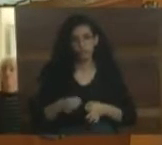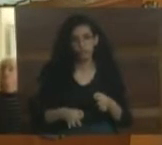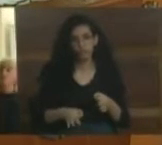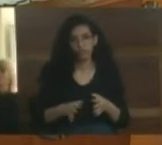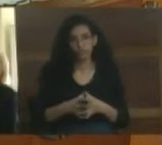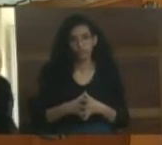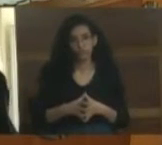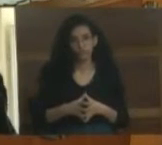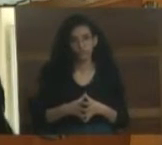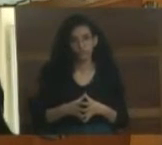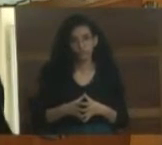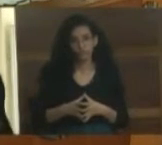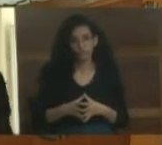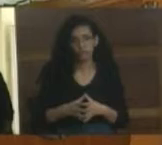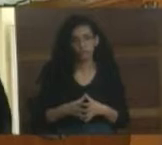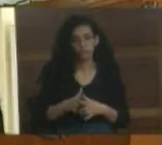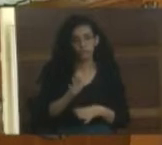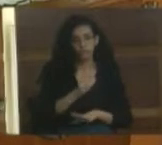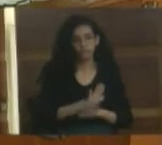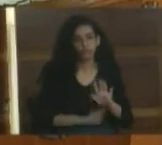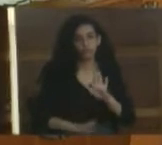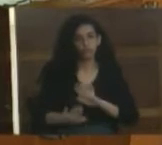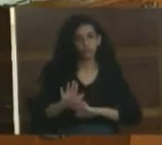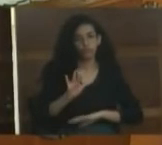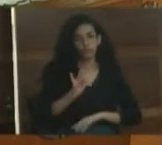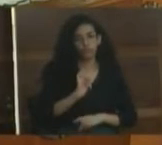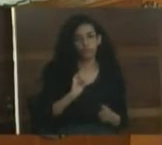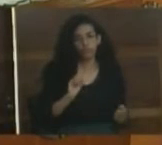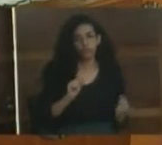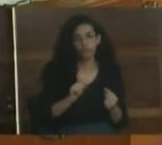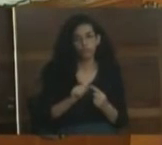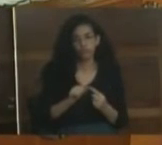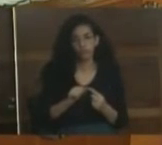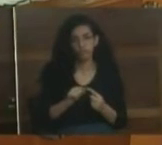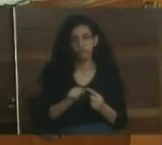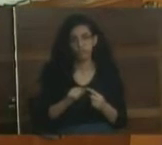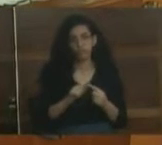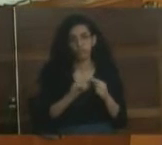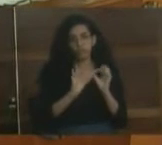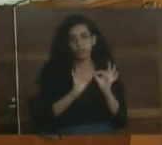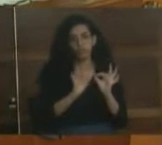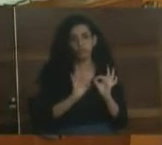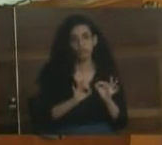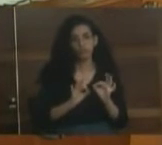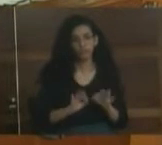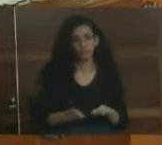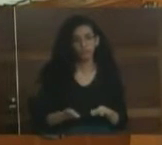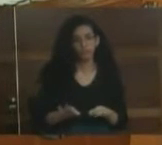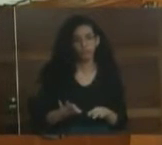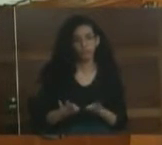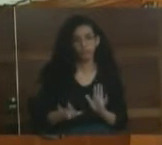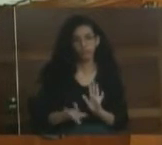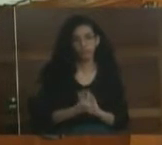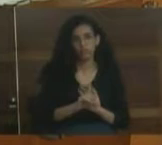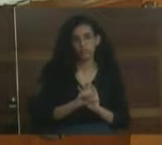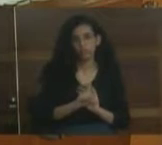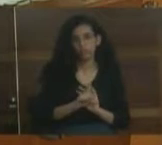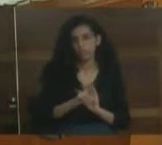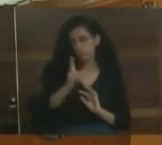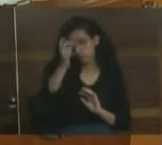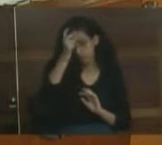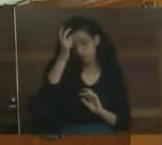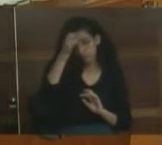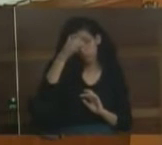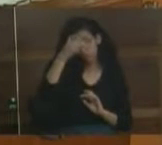prontos para ele então com a controladoria-geral tem comissão nacional coordenar formular as diretrizes de controle interno do poder